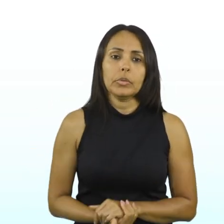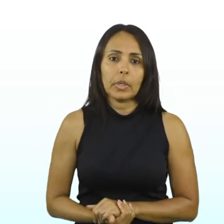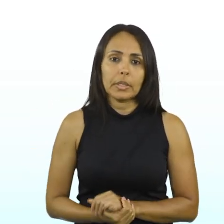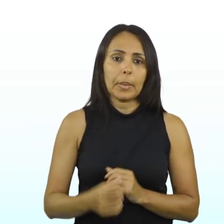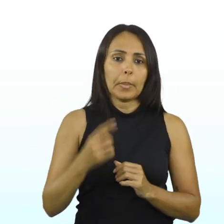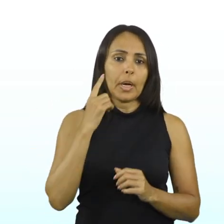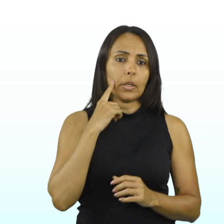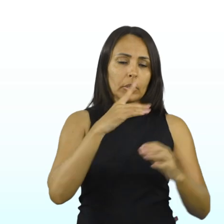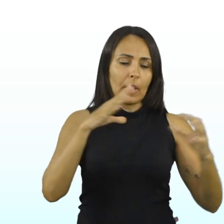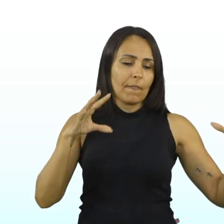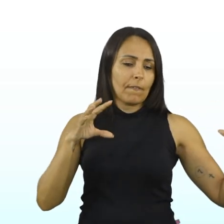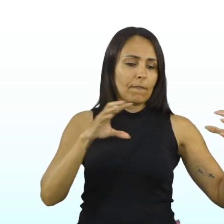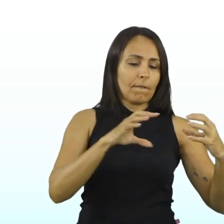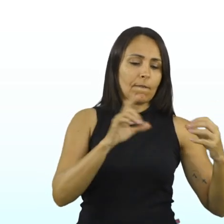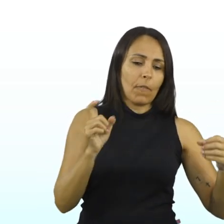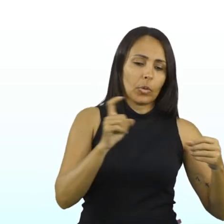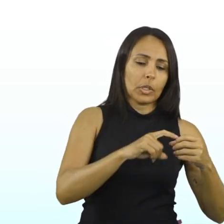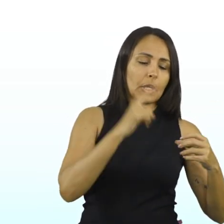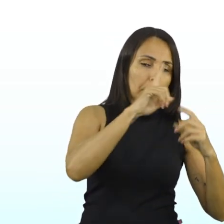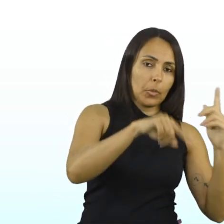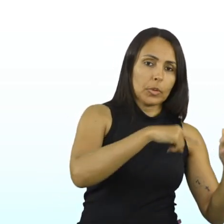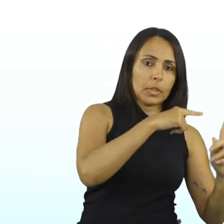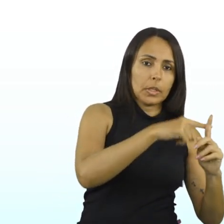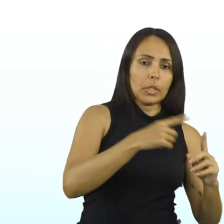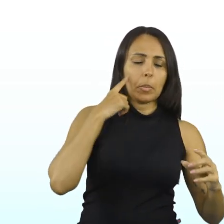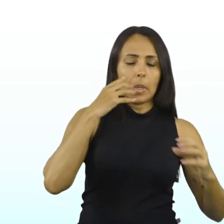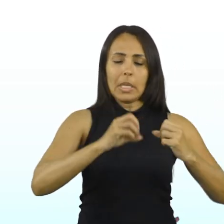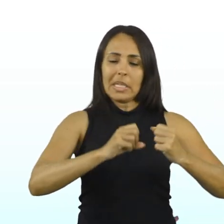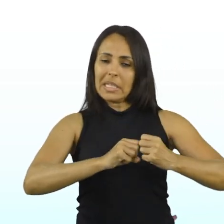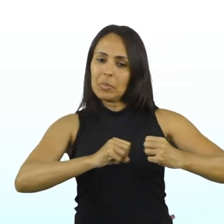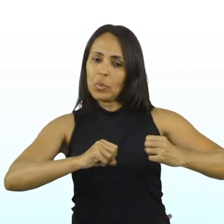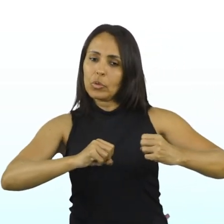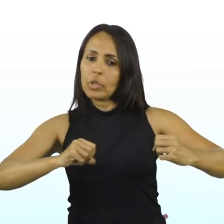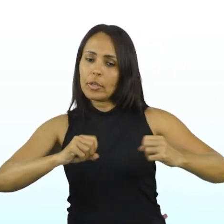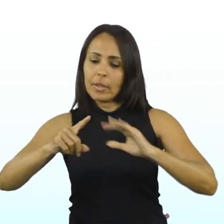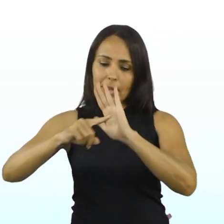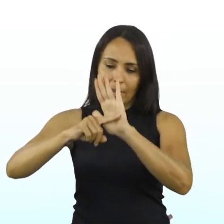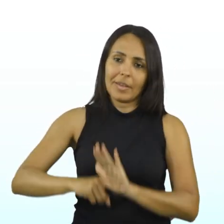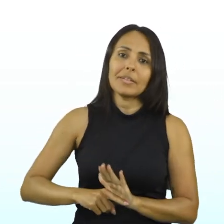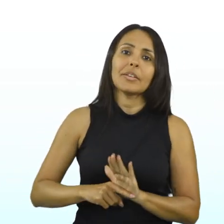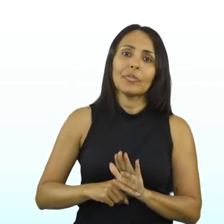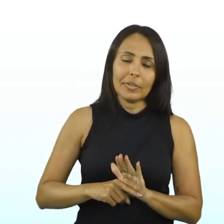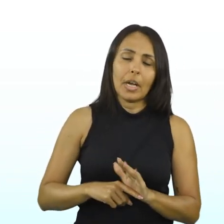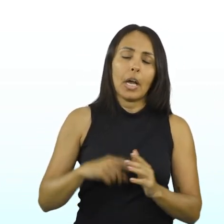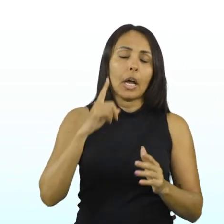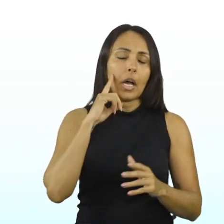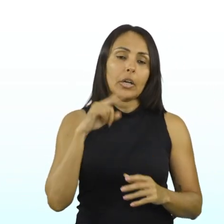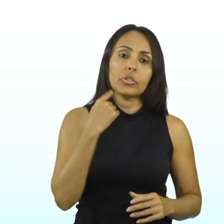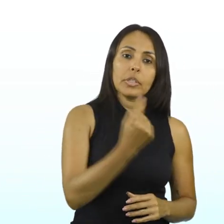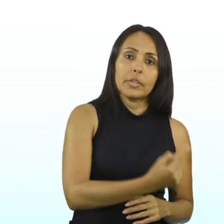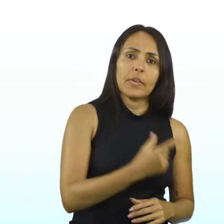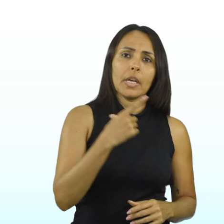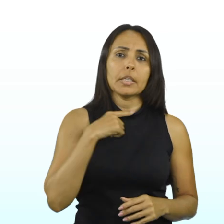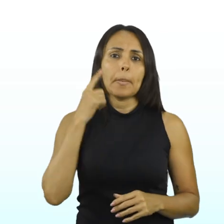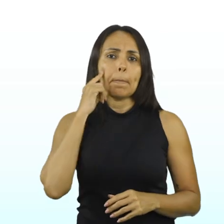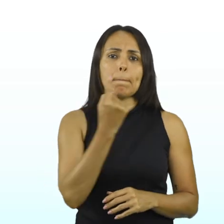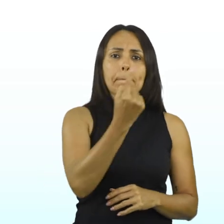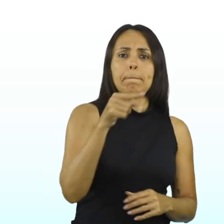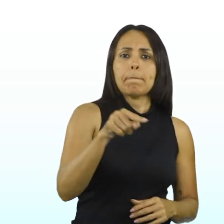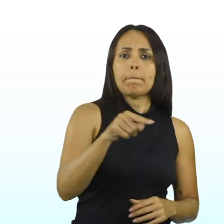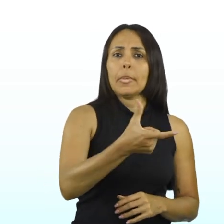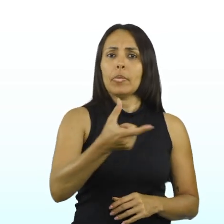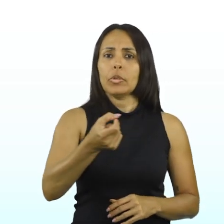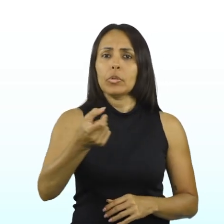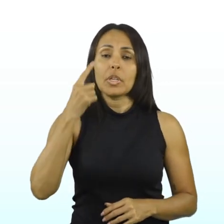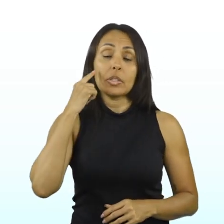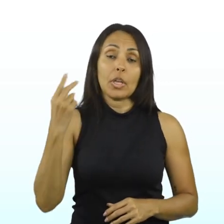trabalho positivo. Quando a mola está sendo esticada, o trabalho é negativo. Então, ó, a gente vai ter aí 1.200,